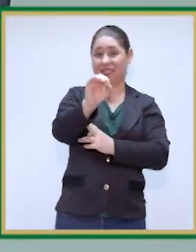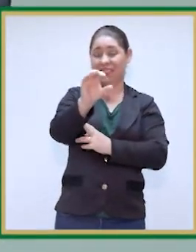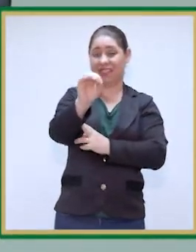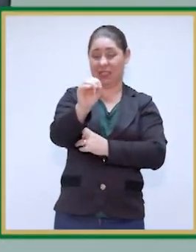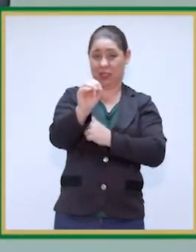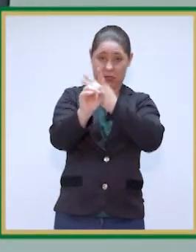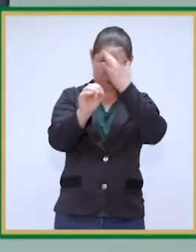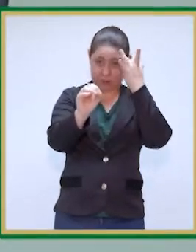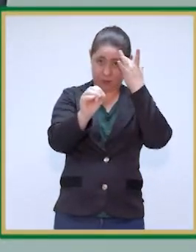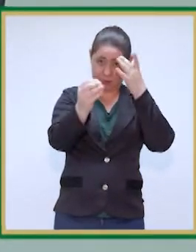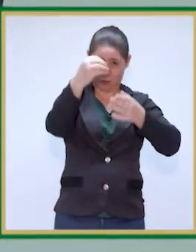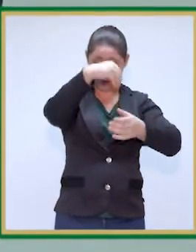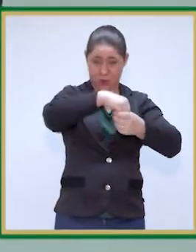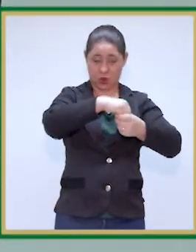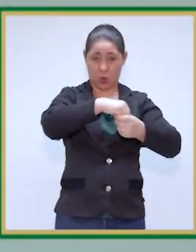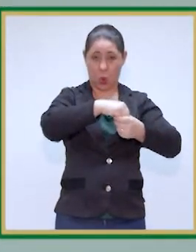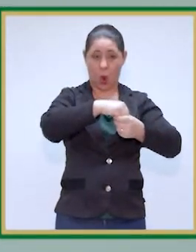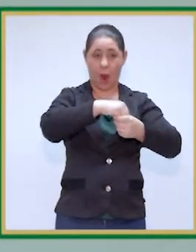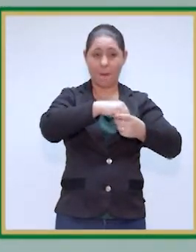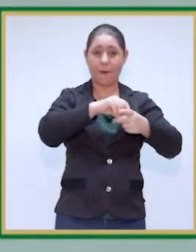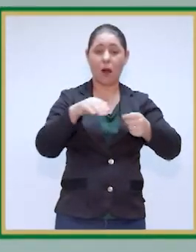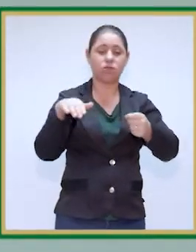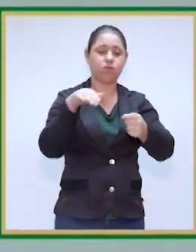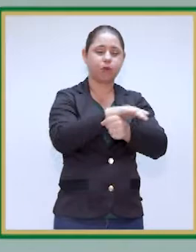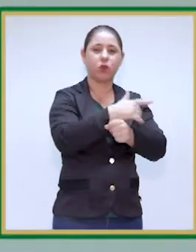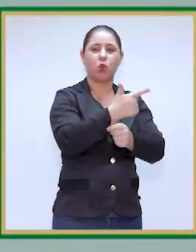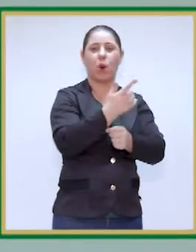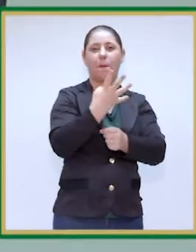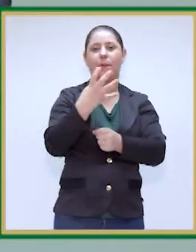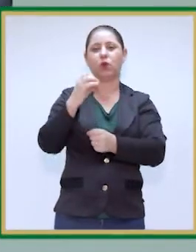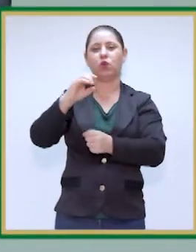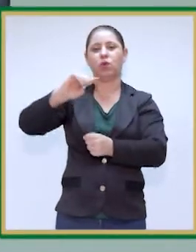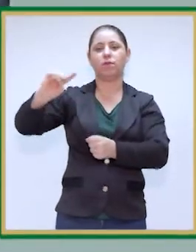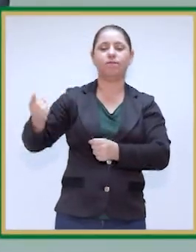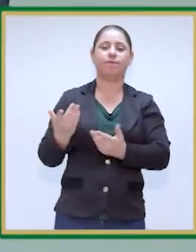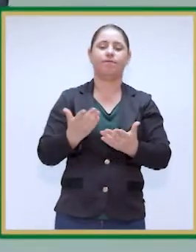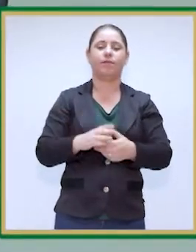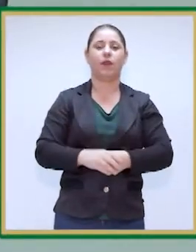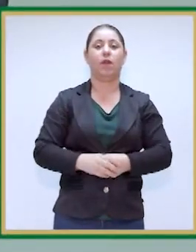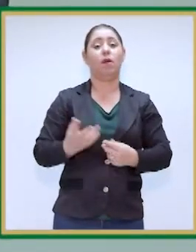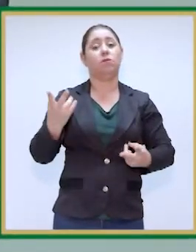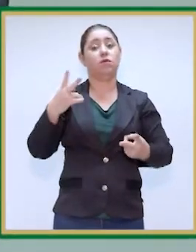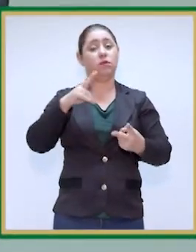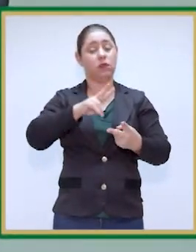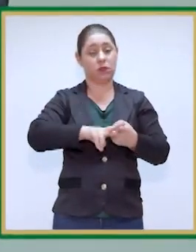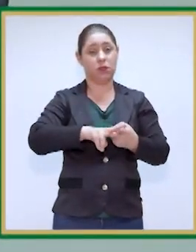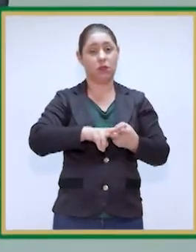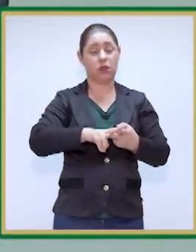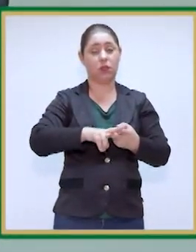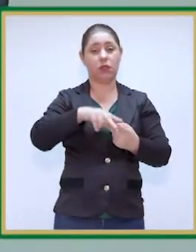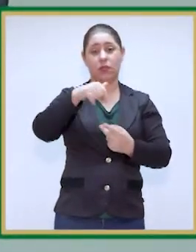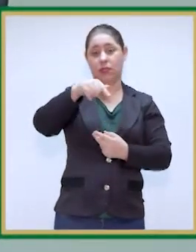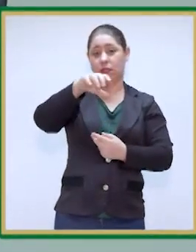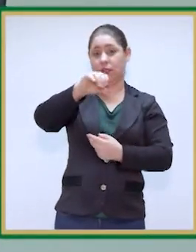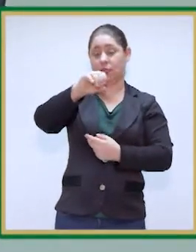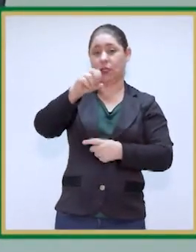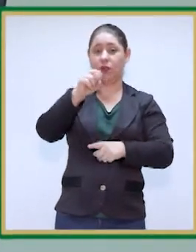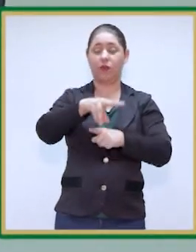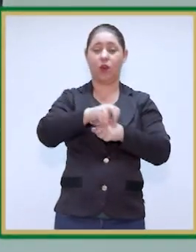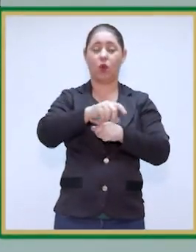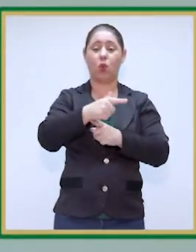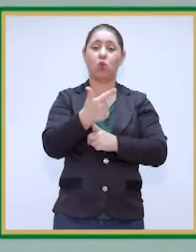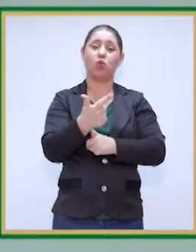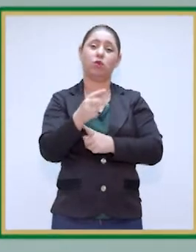de 600, com 2.400 pessoas. Um presídio com